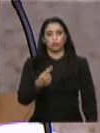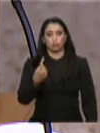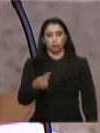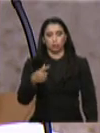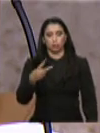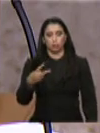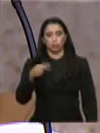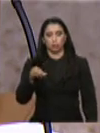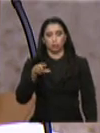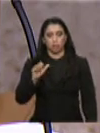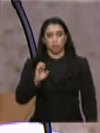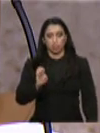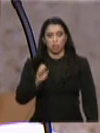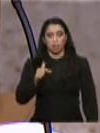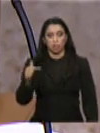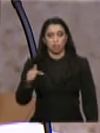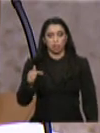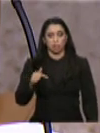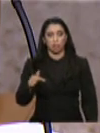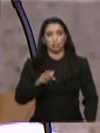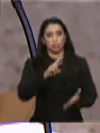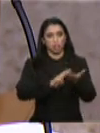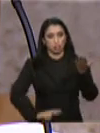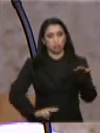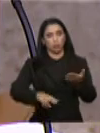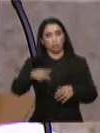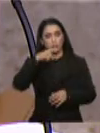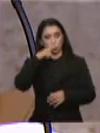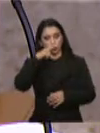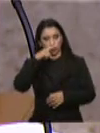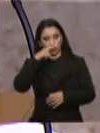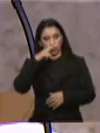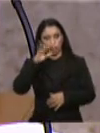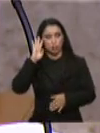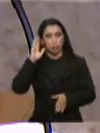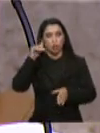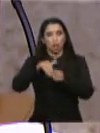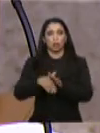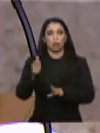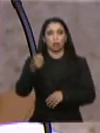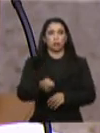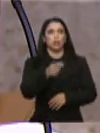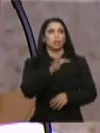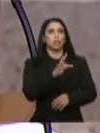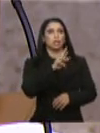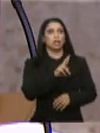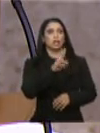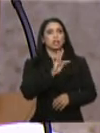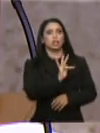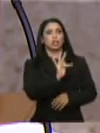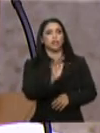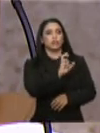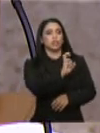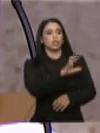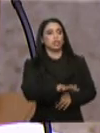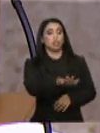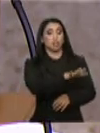949.297 será sob a relatoria do ministro Edson Fachin, em face de acórdão do TRF da 5ª Região, em